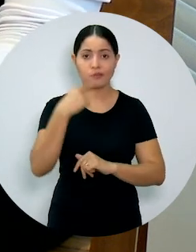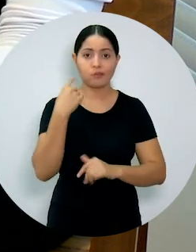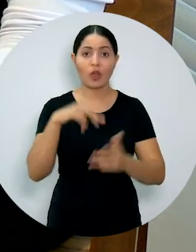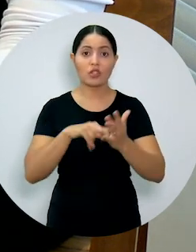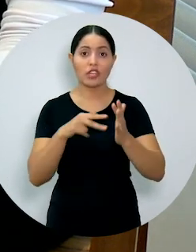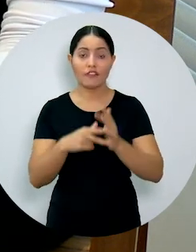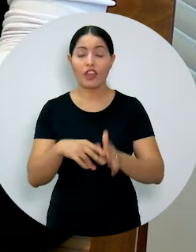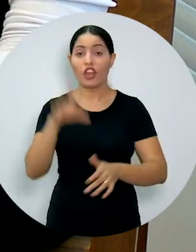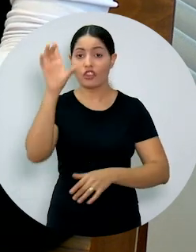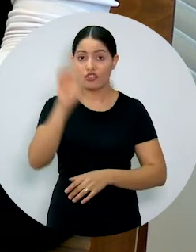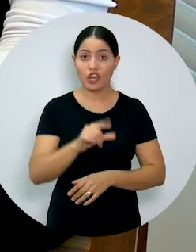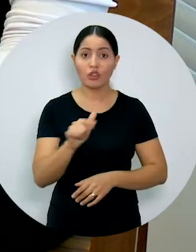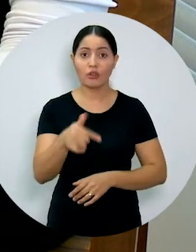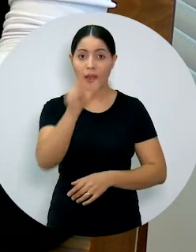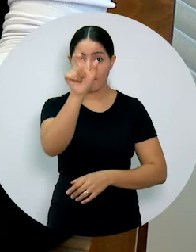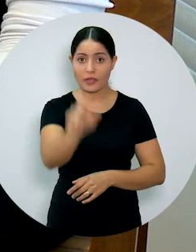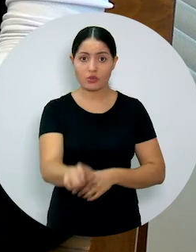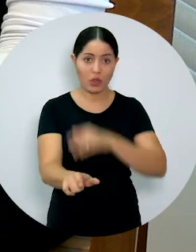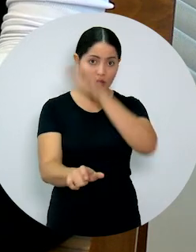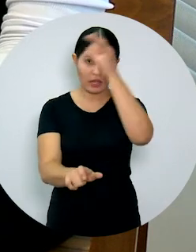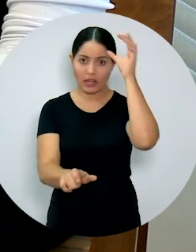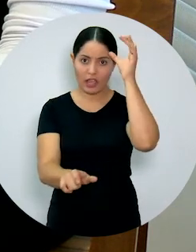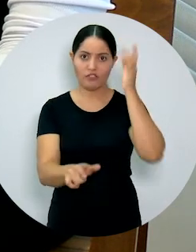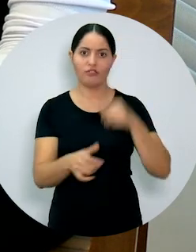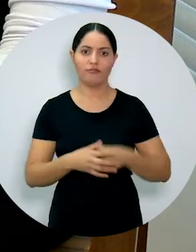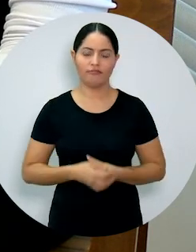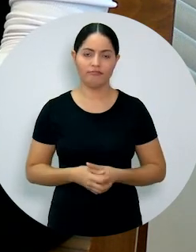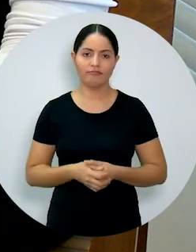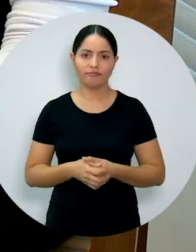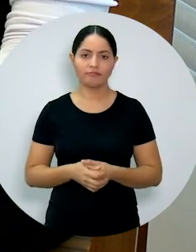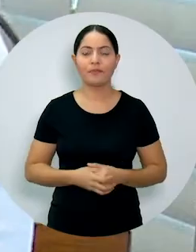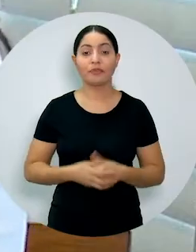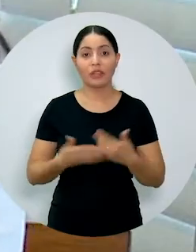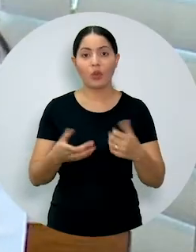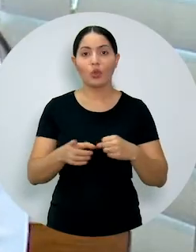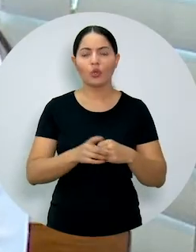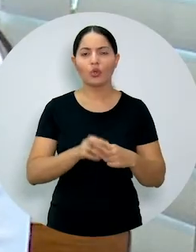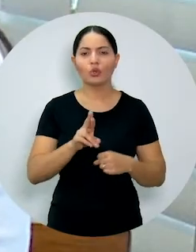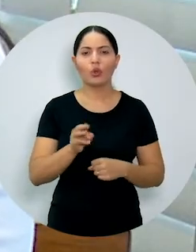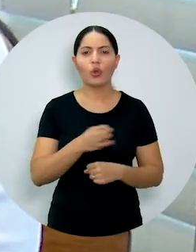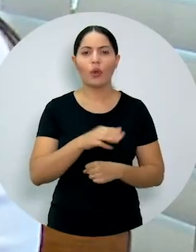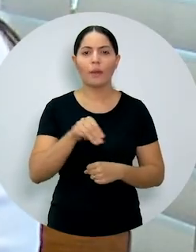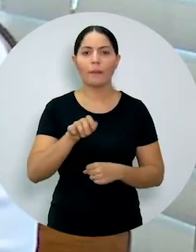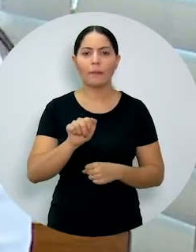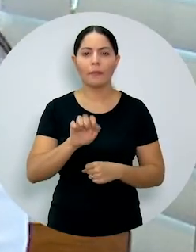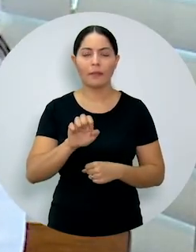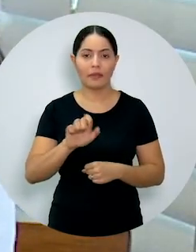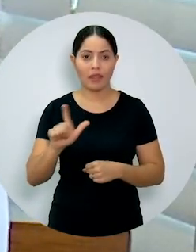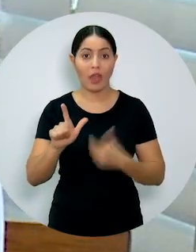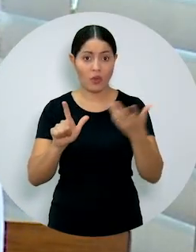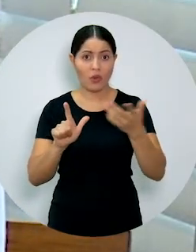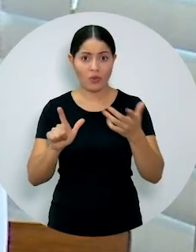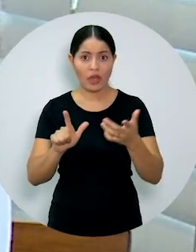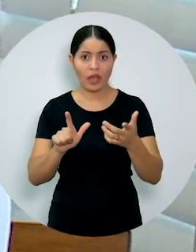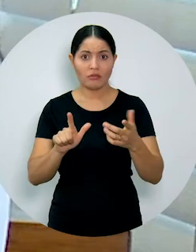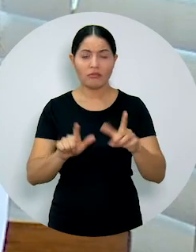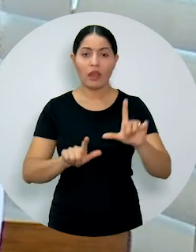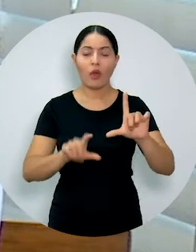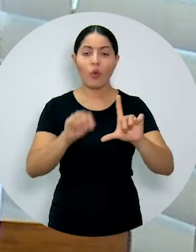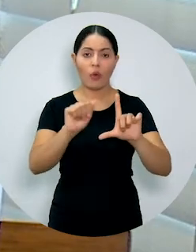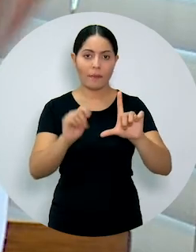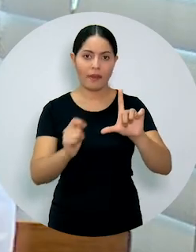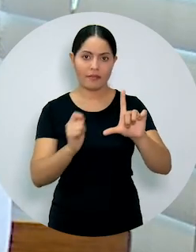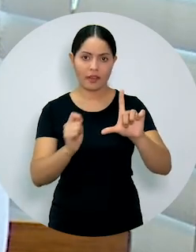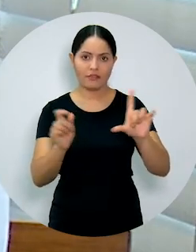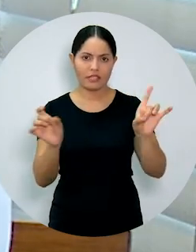direito dos terceiros, e não que são os clientes do advogado. E, doutor Miguel, queria até te pedir para a gente encerrar esse programa,